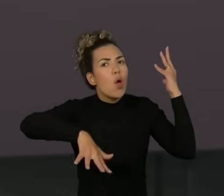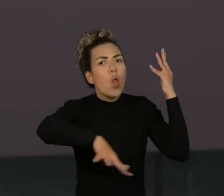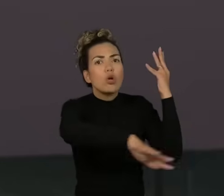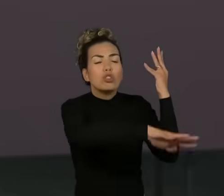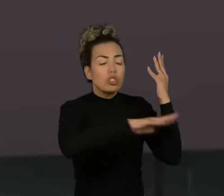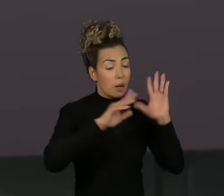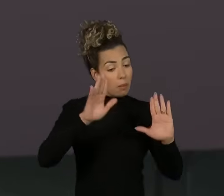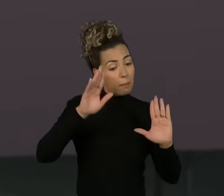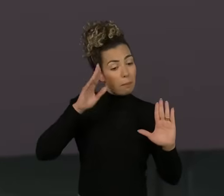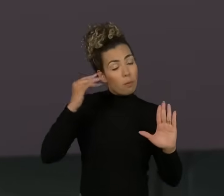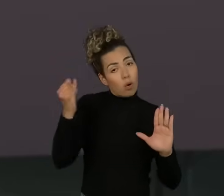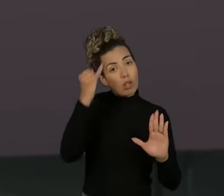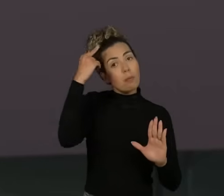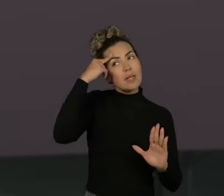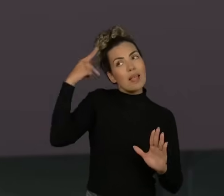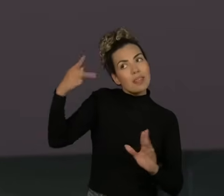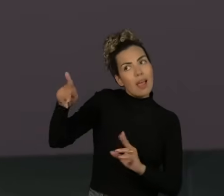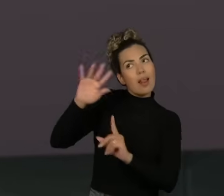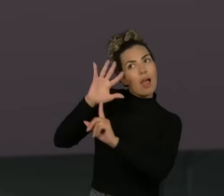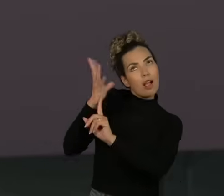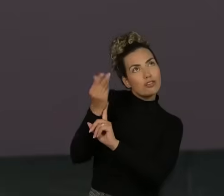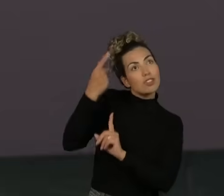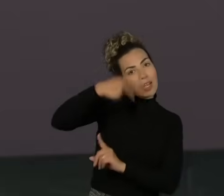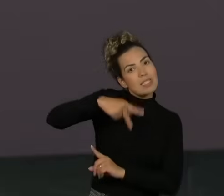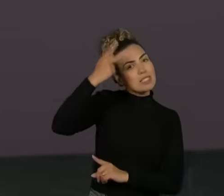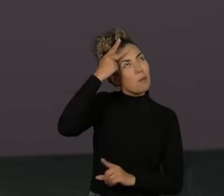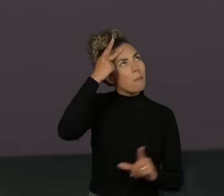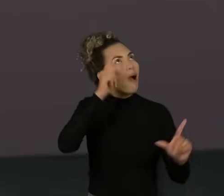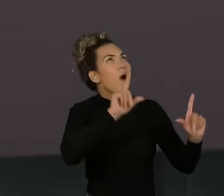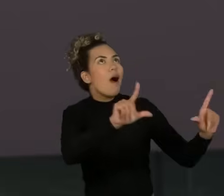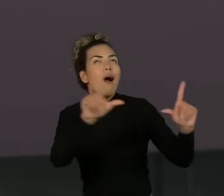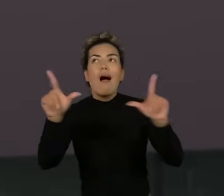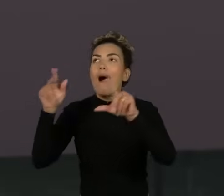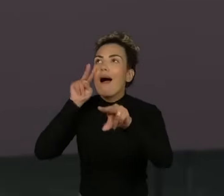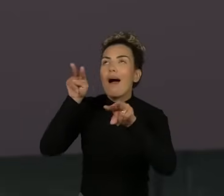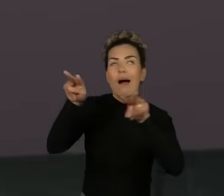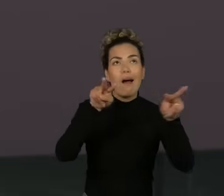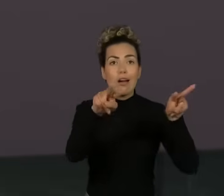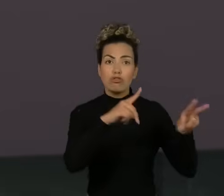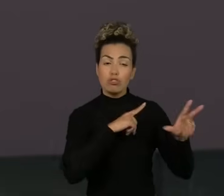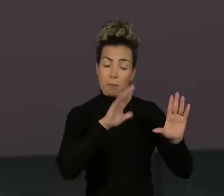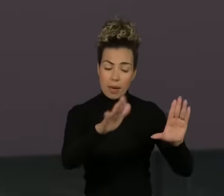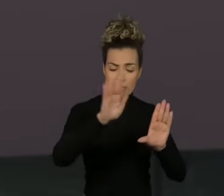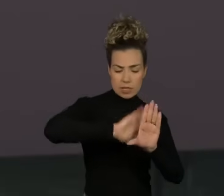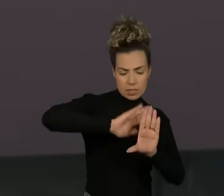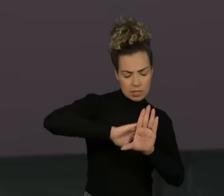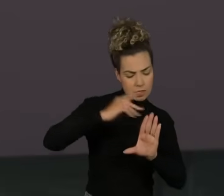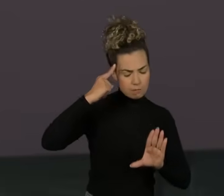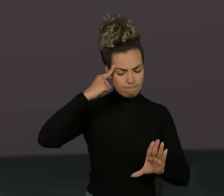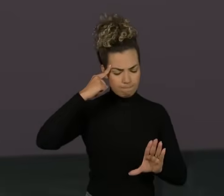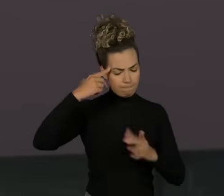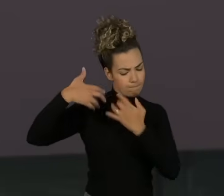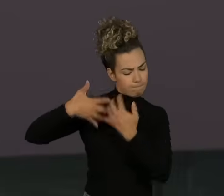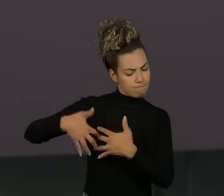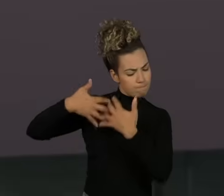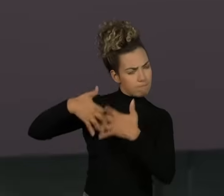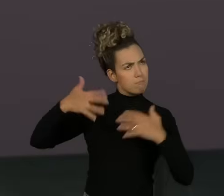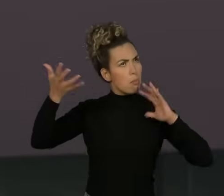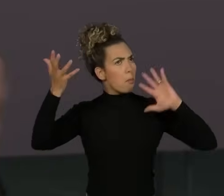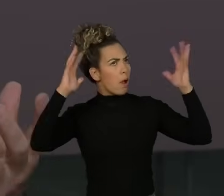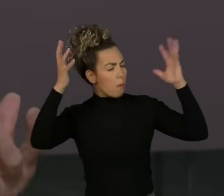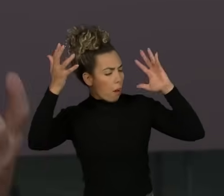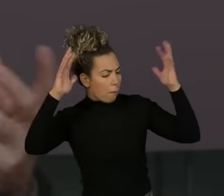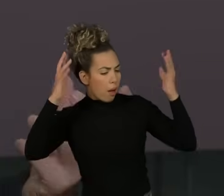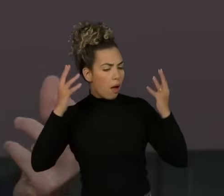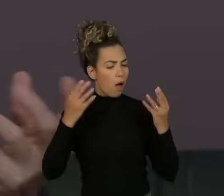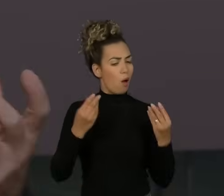Monet, que ele vai reencontrar, né, aqui em São Paulo, mas também sobre as questões climáticas, né, do nosso tempo, tão prementes